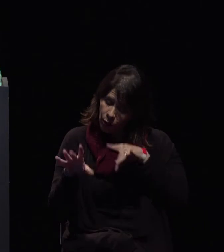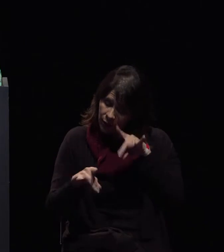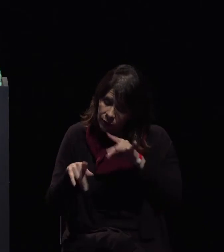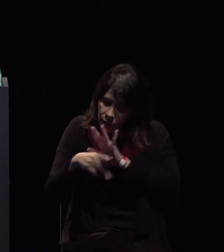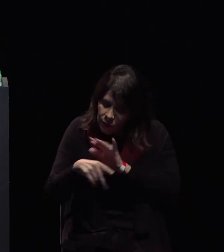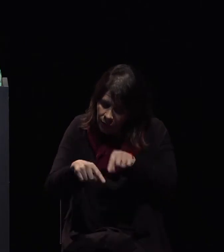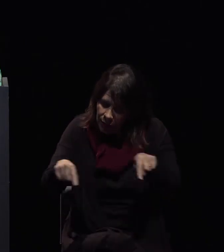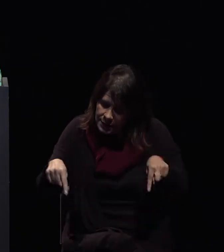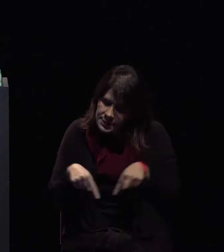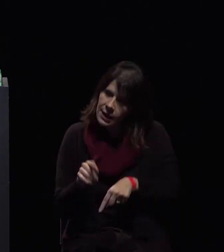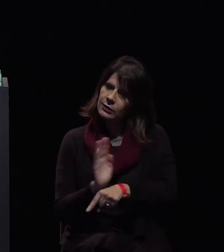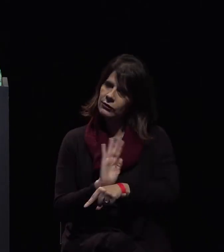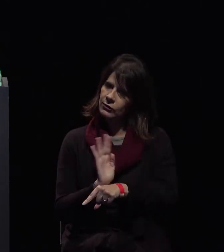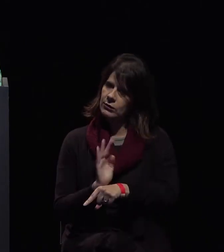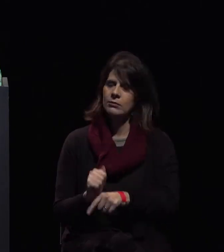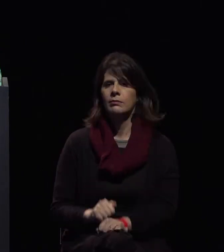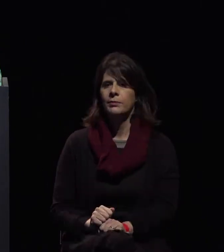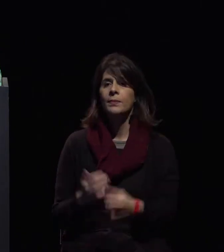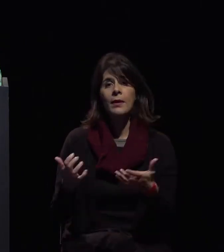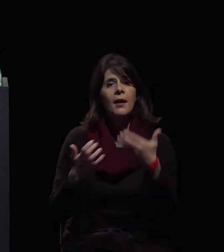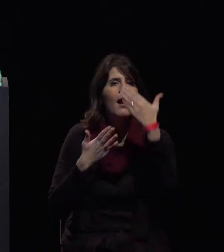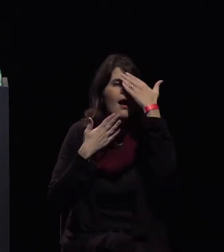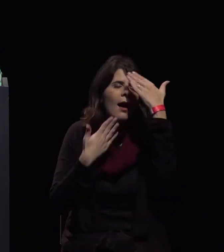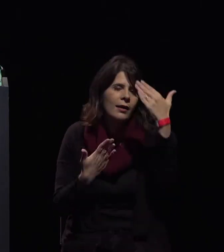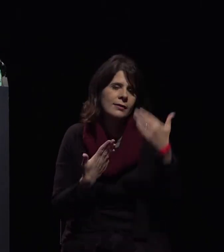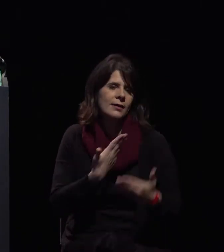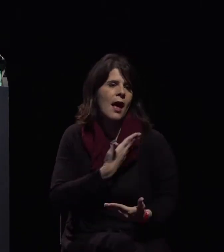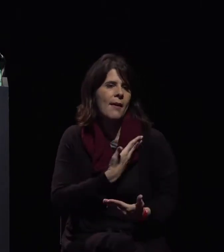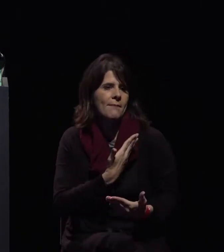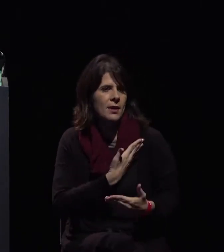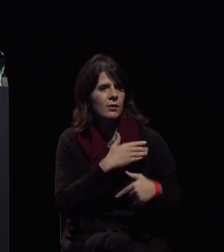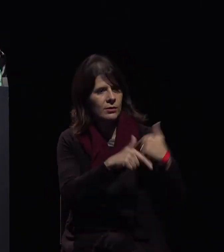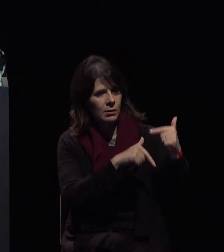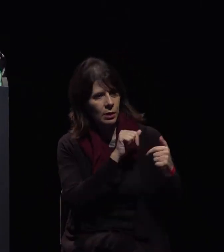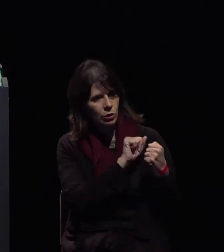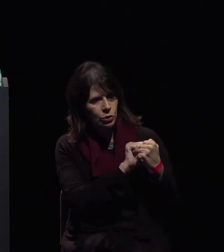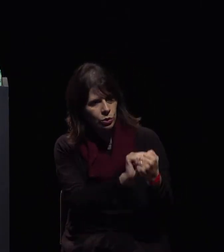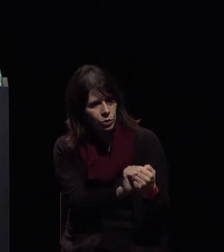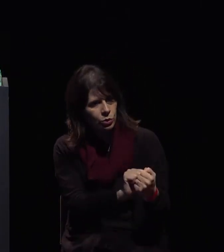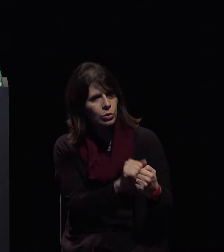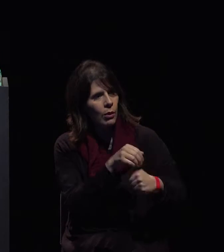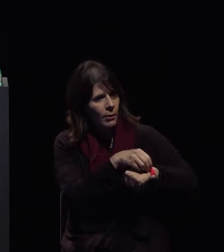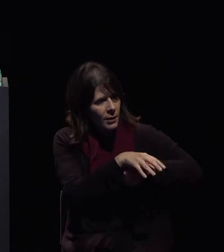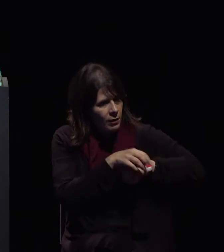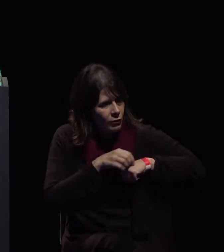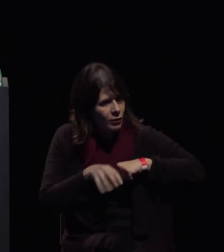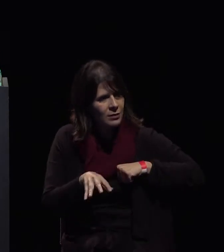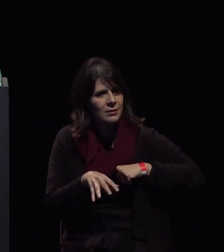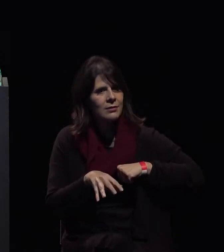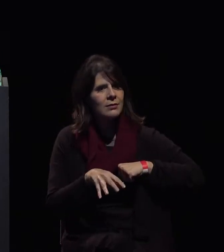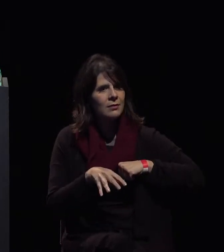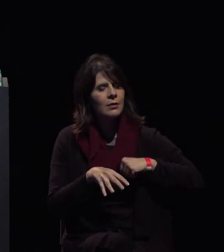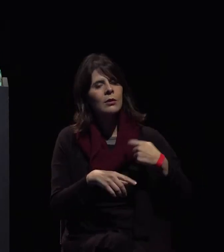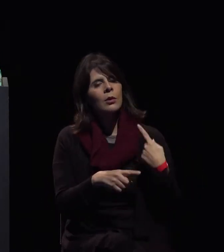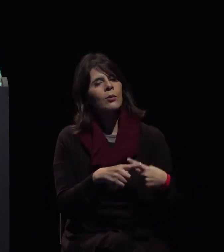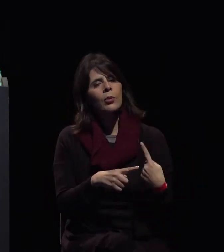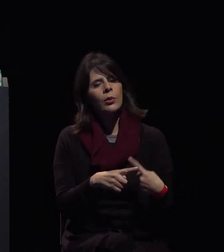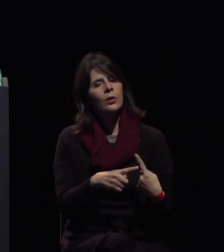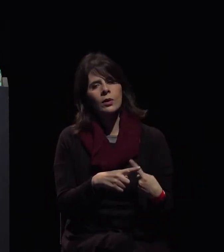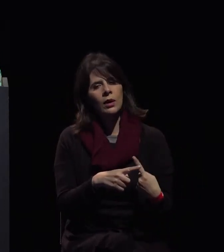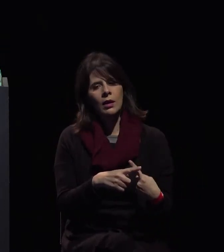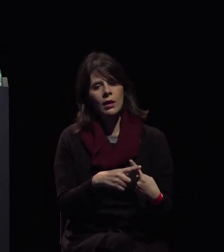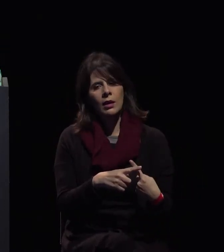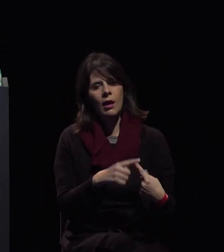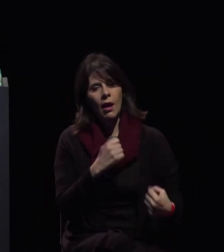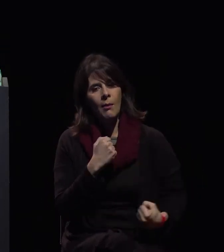Quero agradecer também aos meus colegas, né, do Mediação, por me trazerem